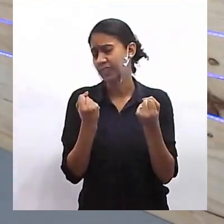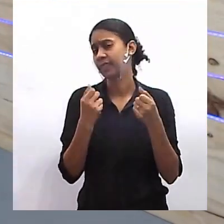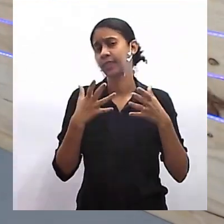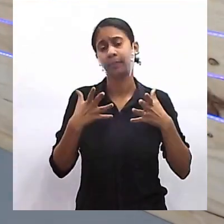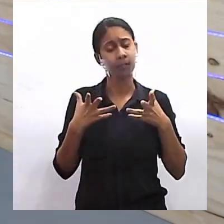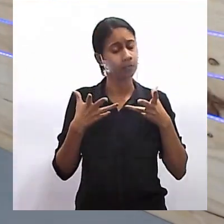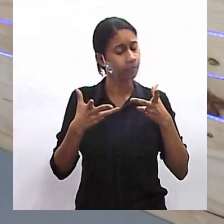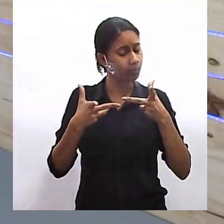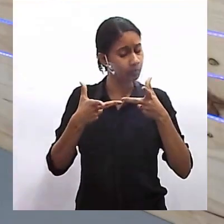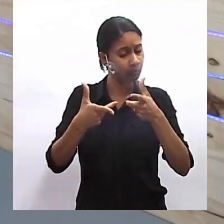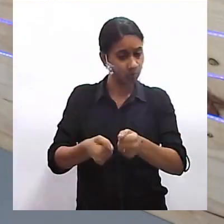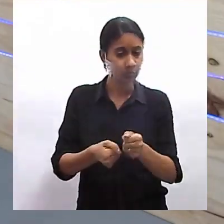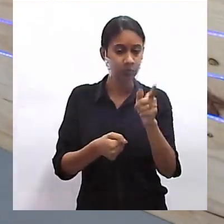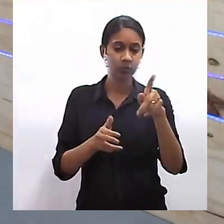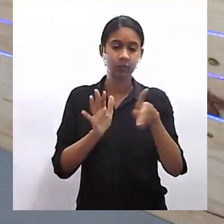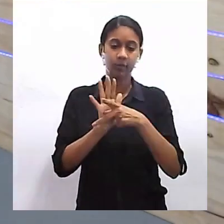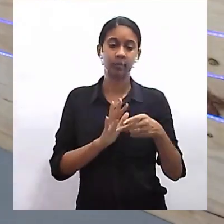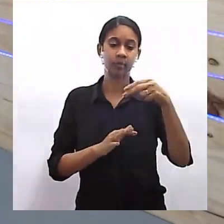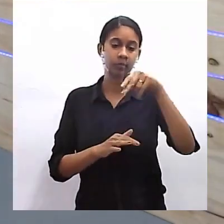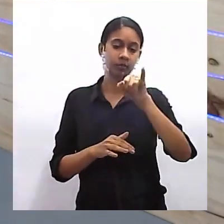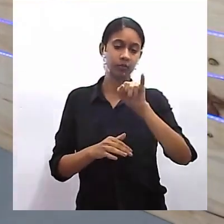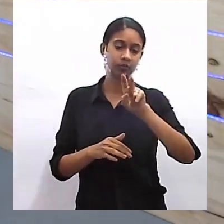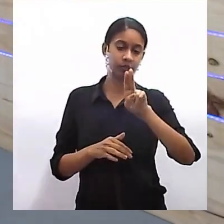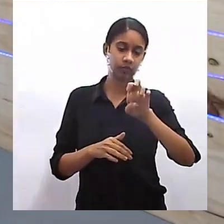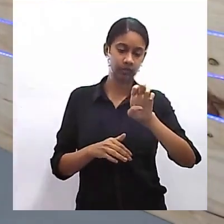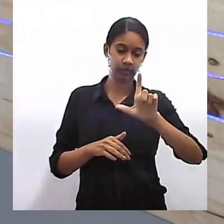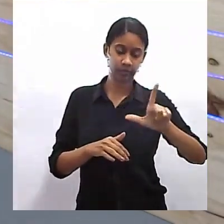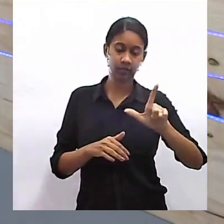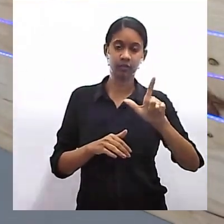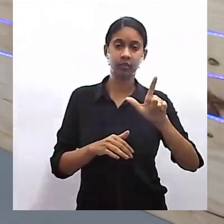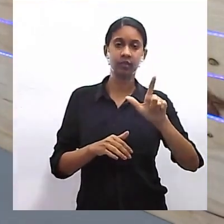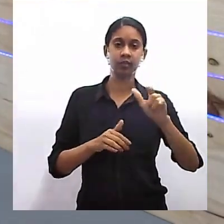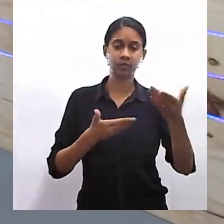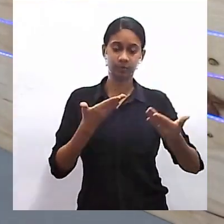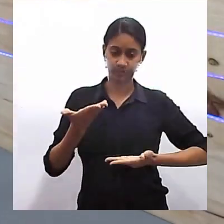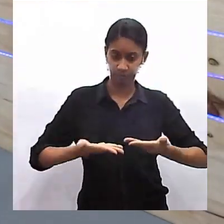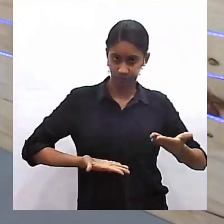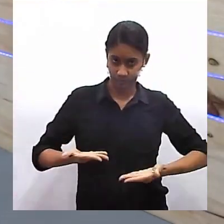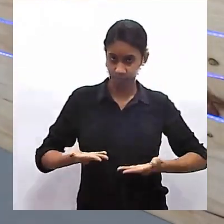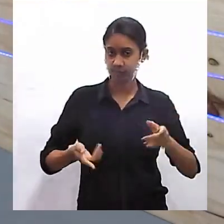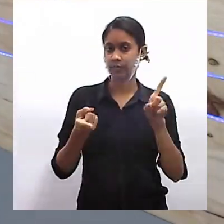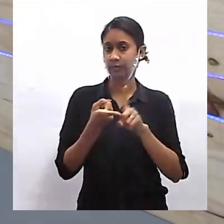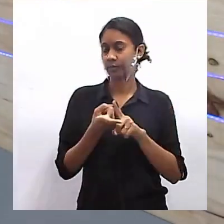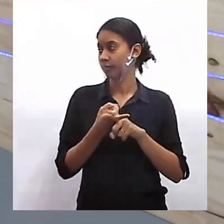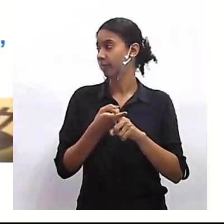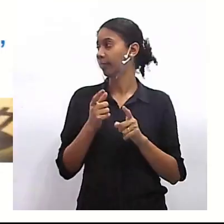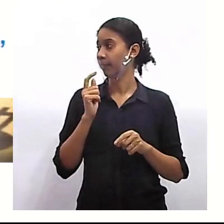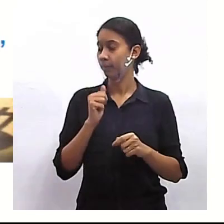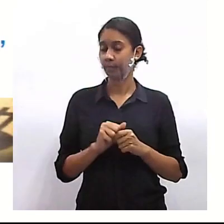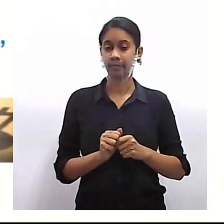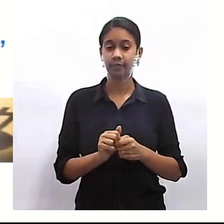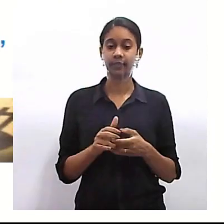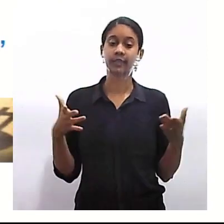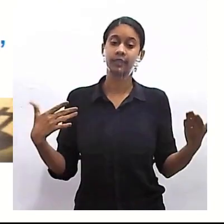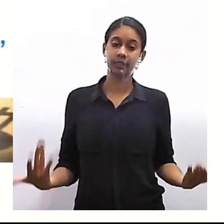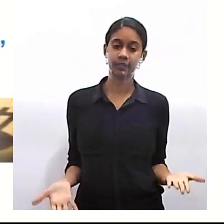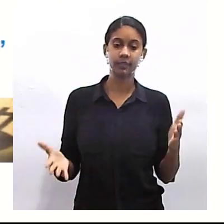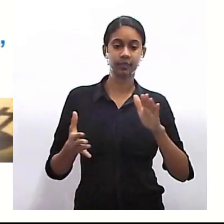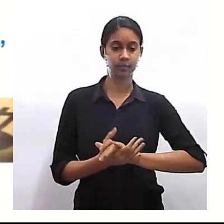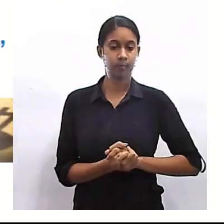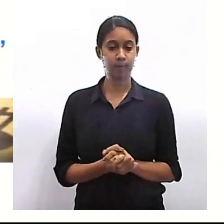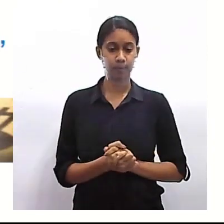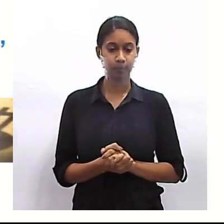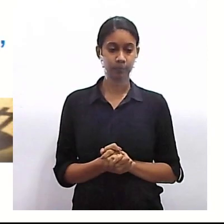ligado ao nível de serviço. Próximo ponto. Professor Tiago, você pode dar continuidade aí? Vamos lá. Então, pessoal,